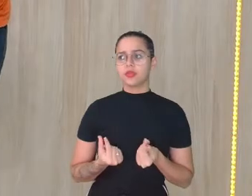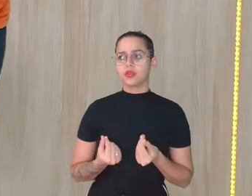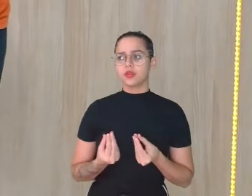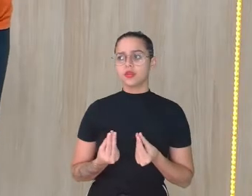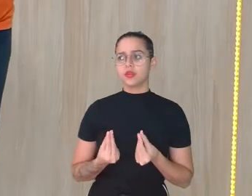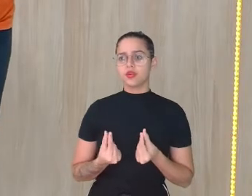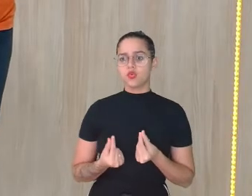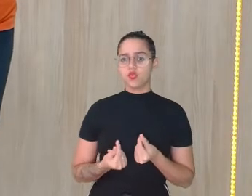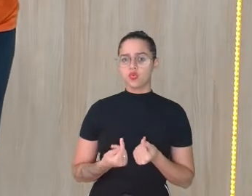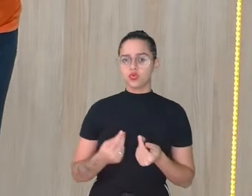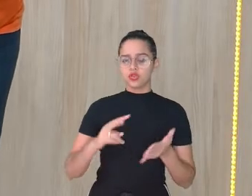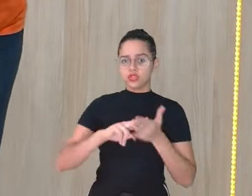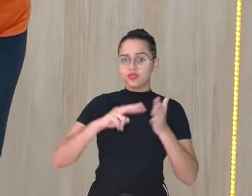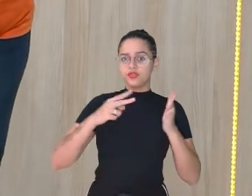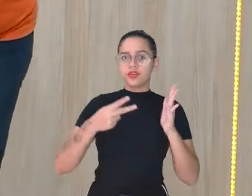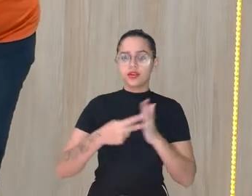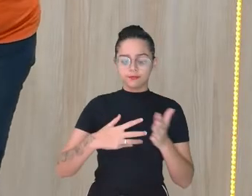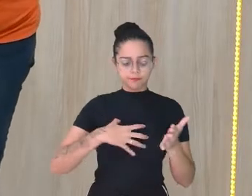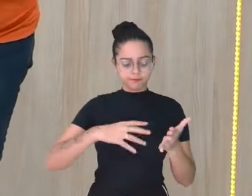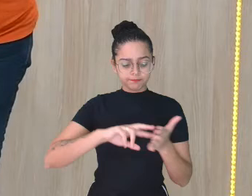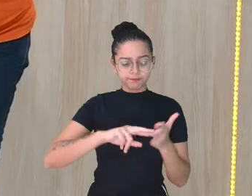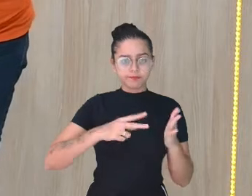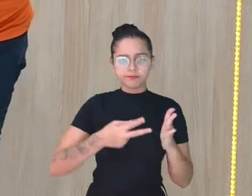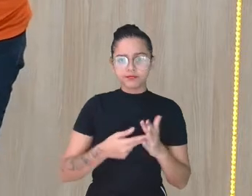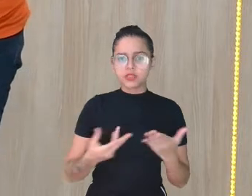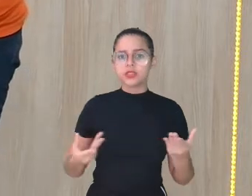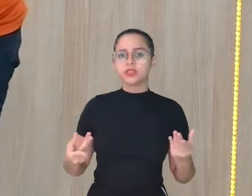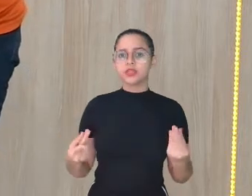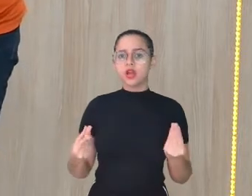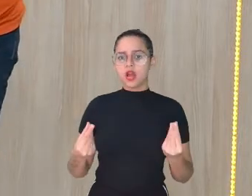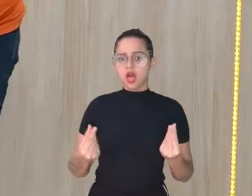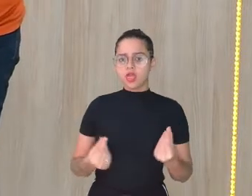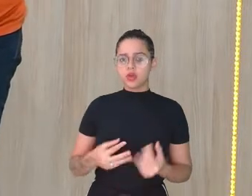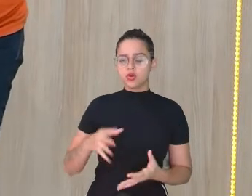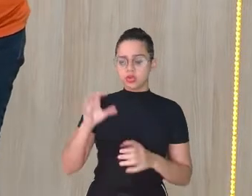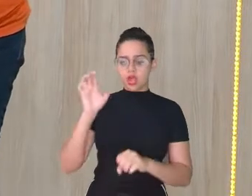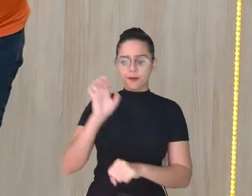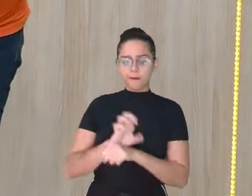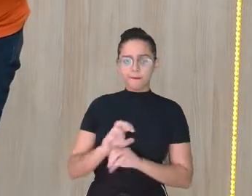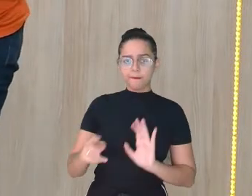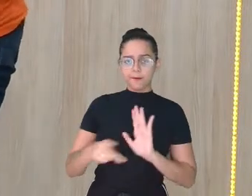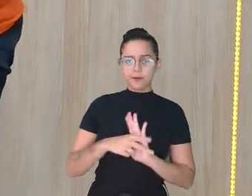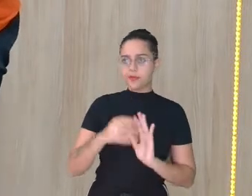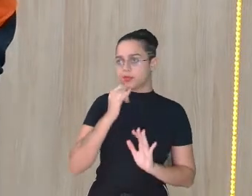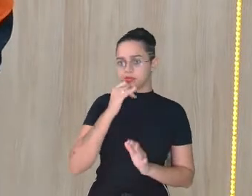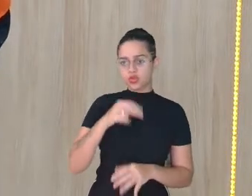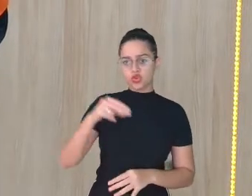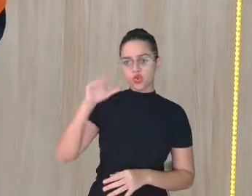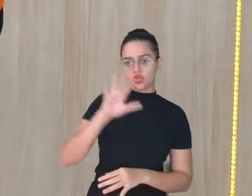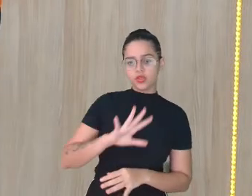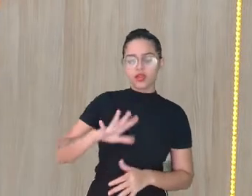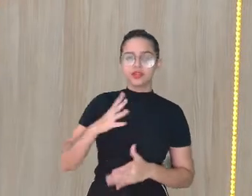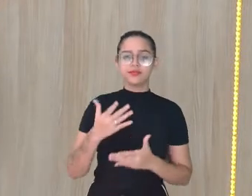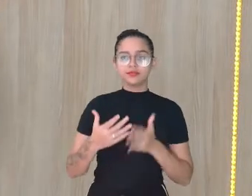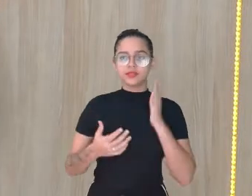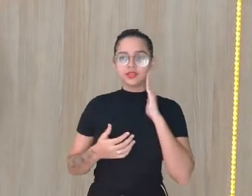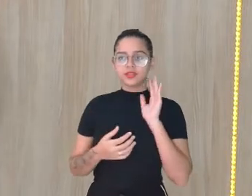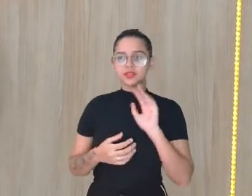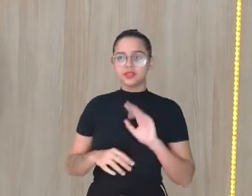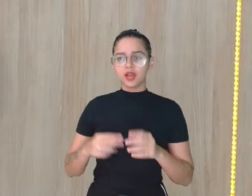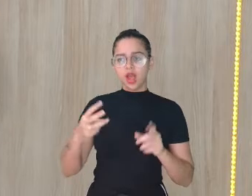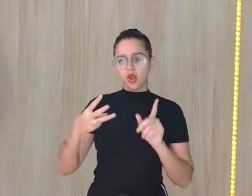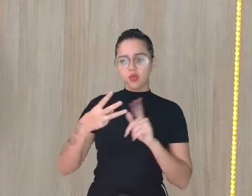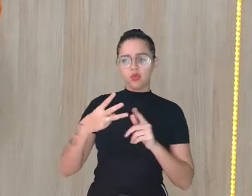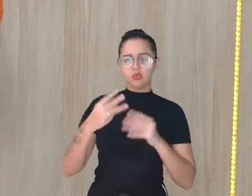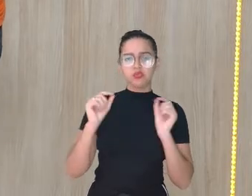os símbolos e signos, né, da região, no caso nosso aqui, Nordeste, e a